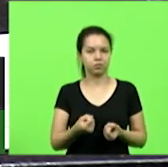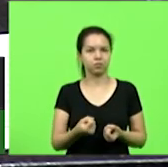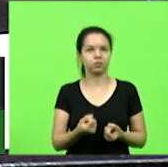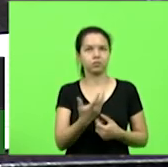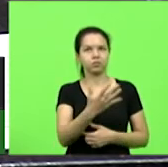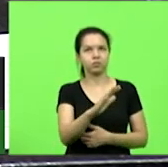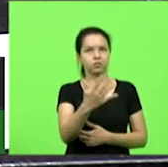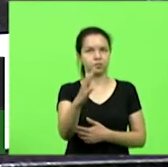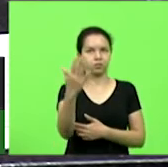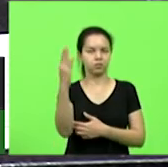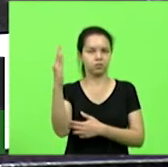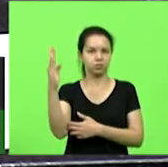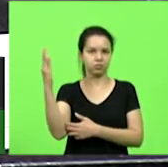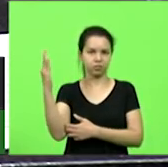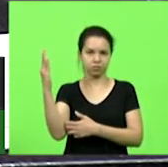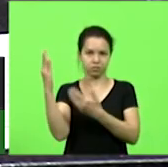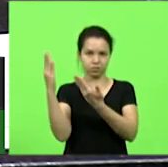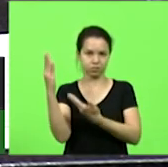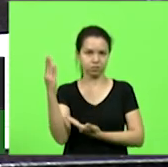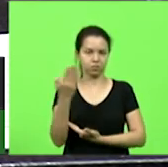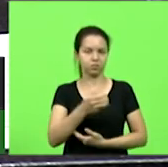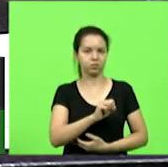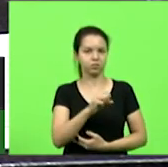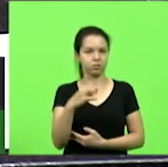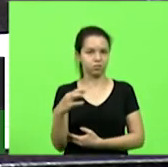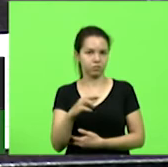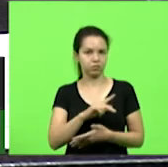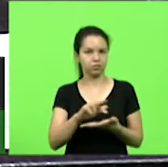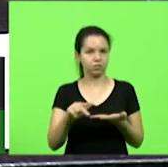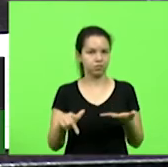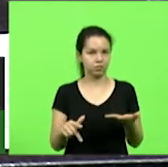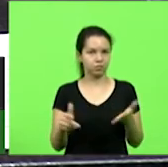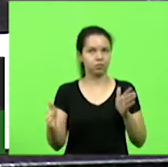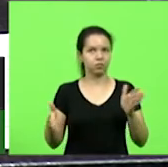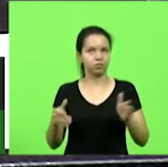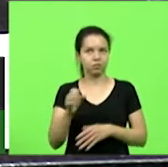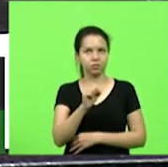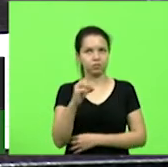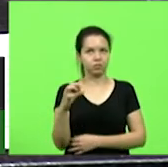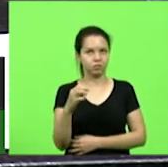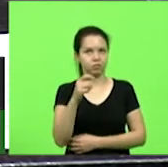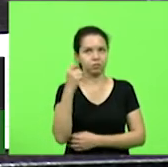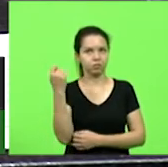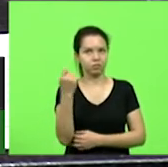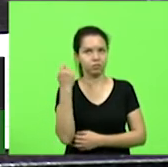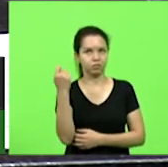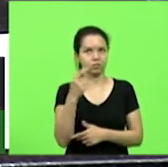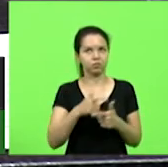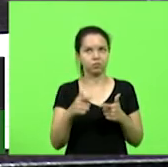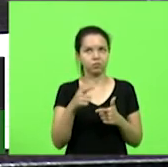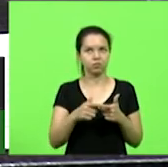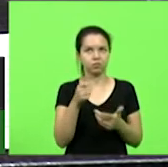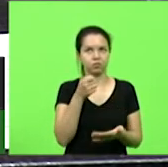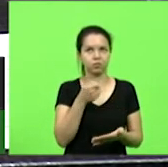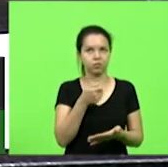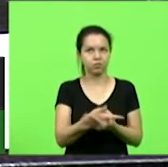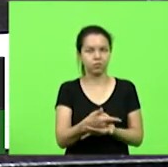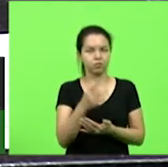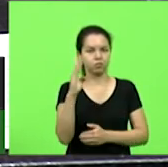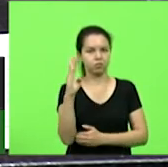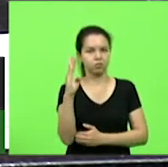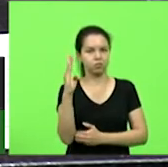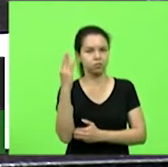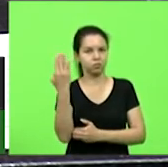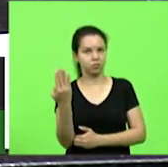e de seus derivados. Santa Catarina enfrenta um grave problema, que é a compra da madeira em estado